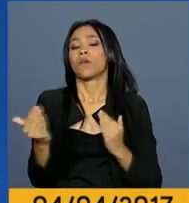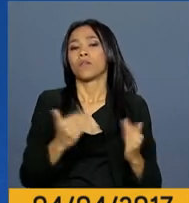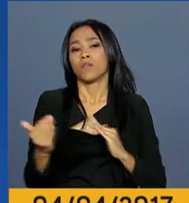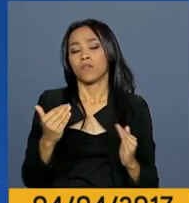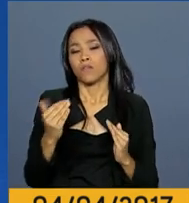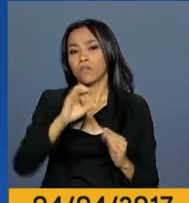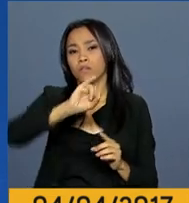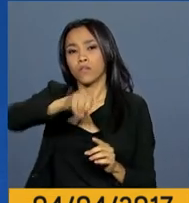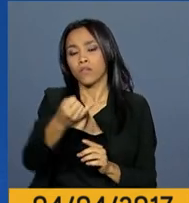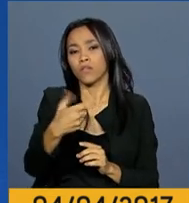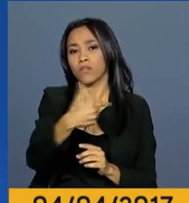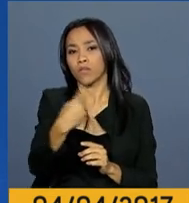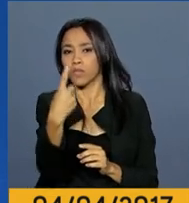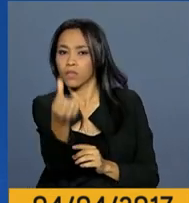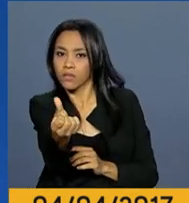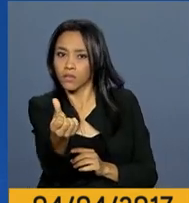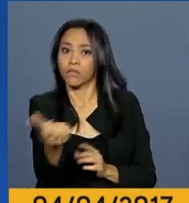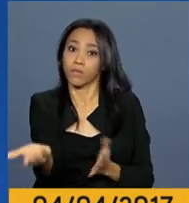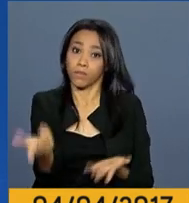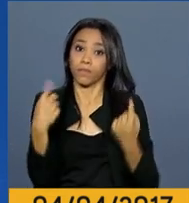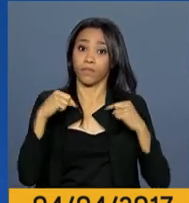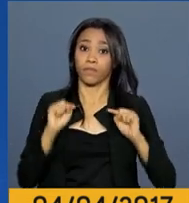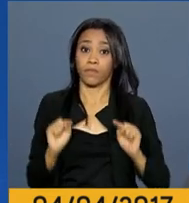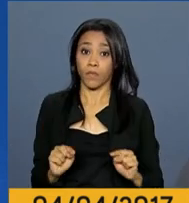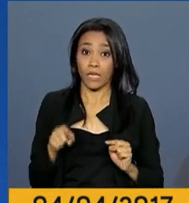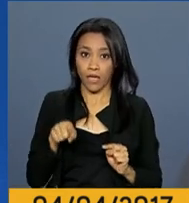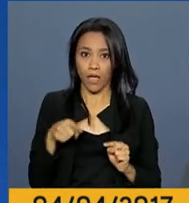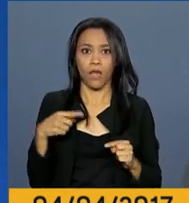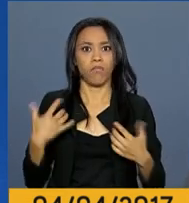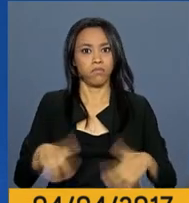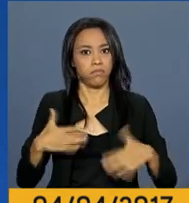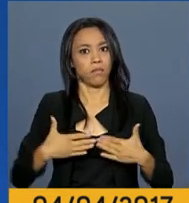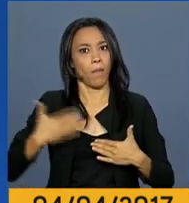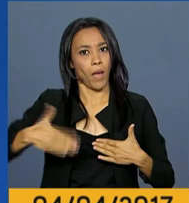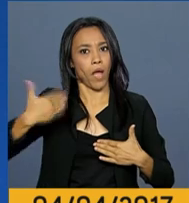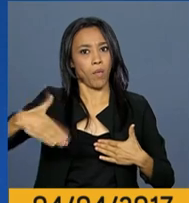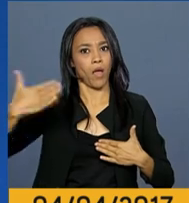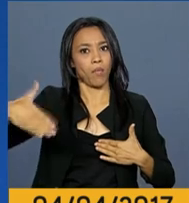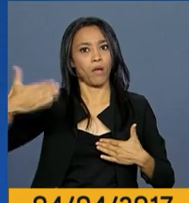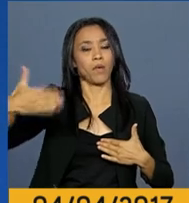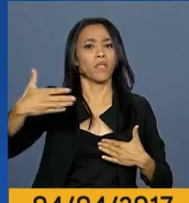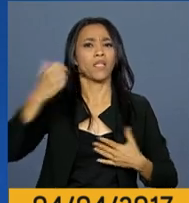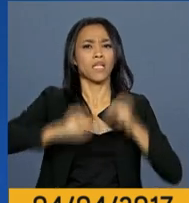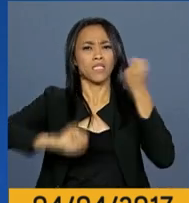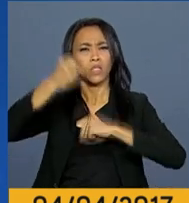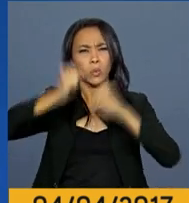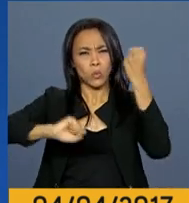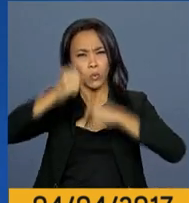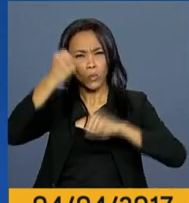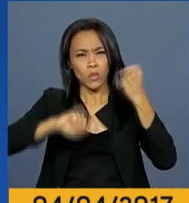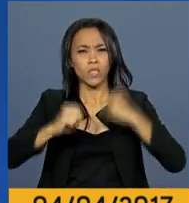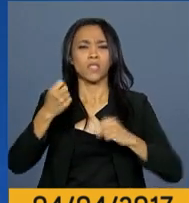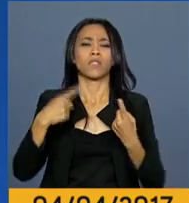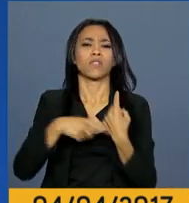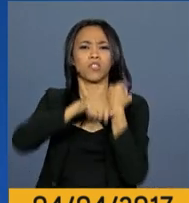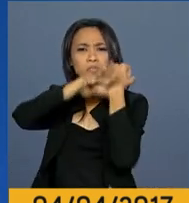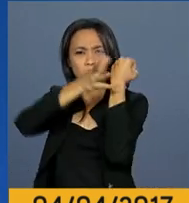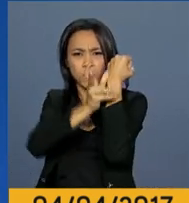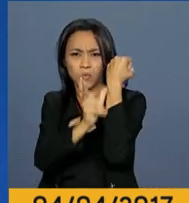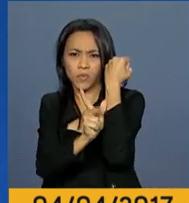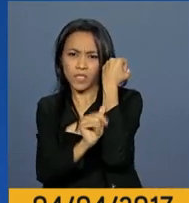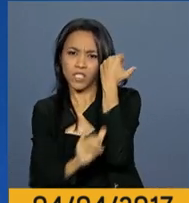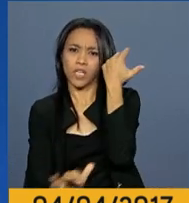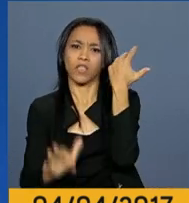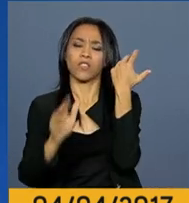2016. O ritmo, portanto, é forte, especialmente nas indústrias extrativas, de equipamentos de